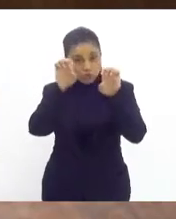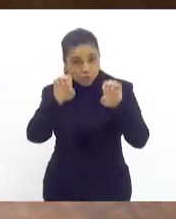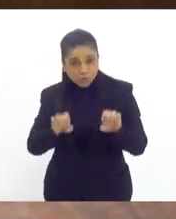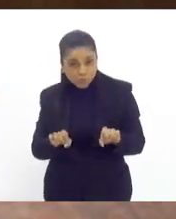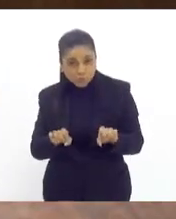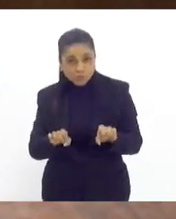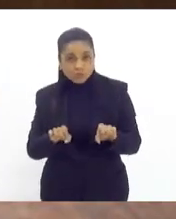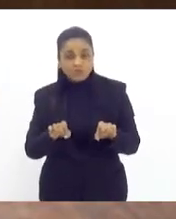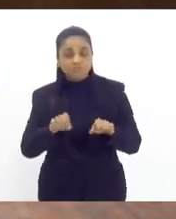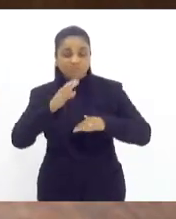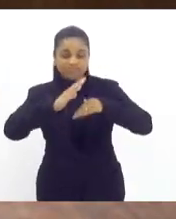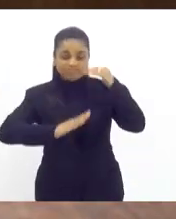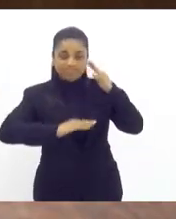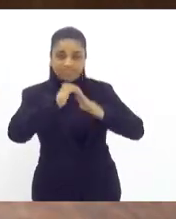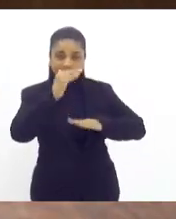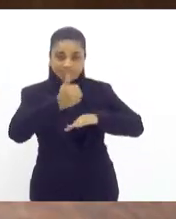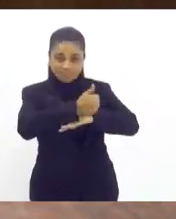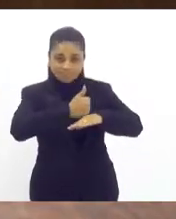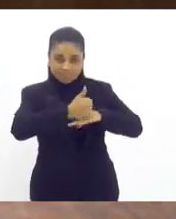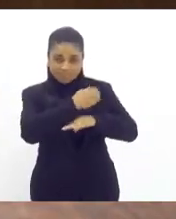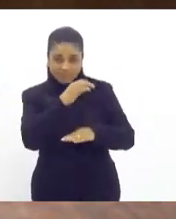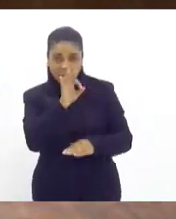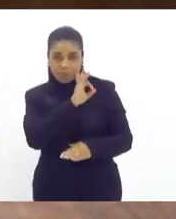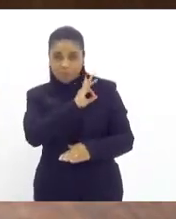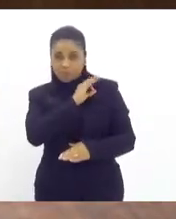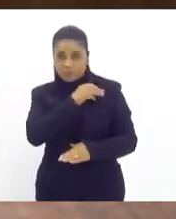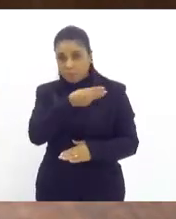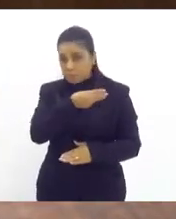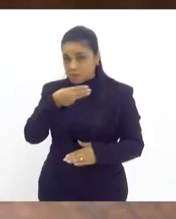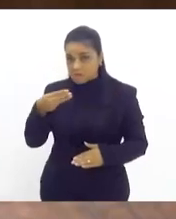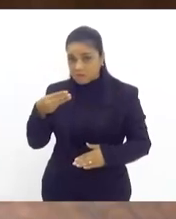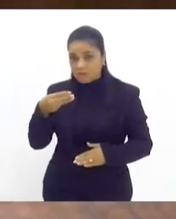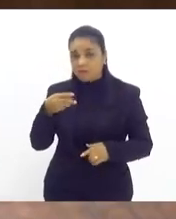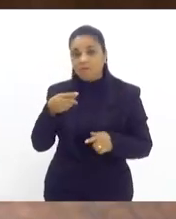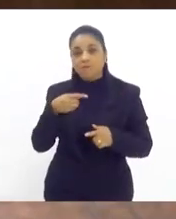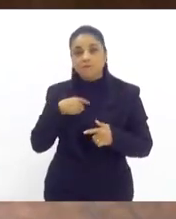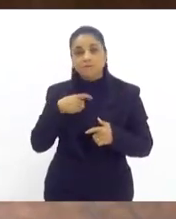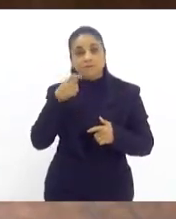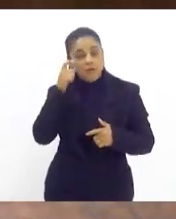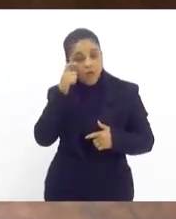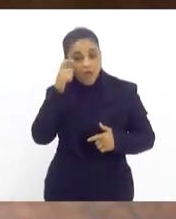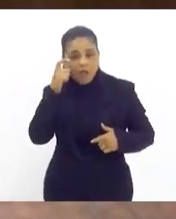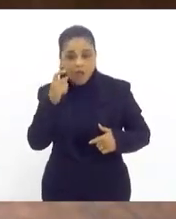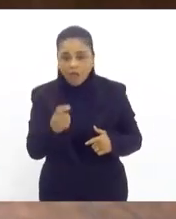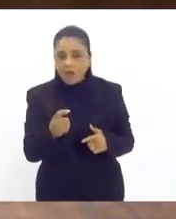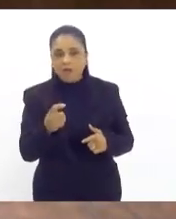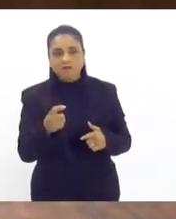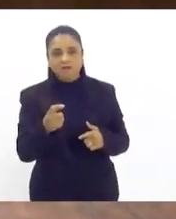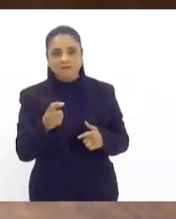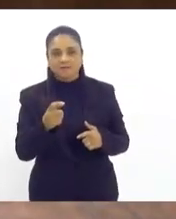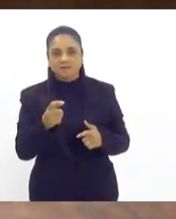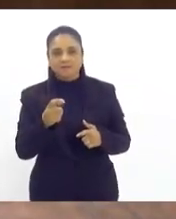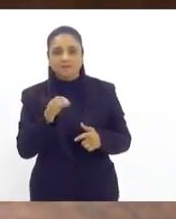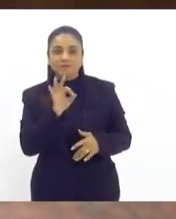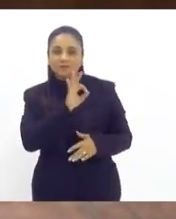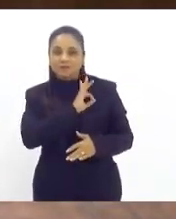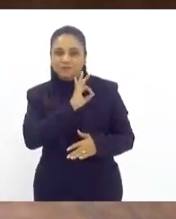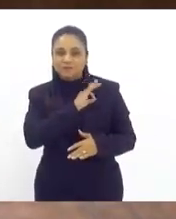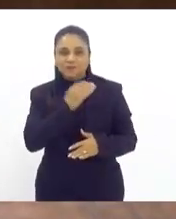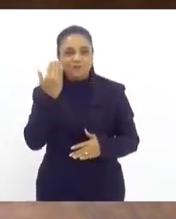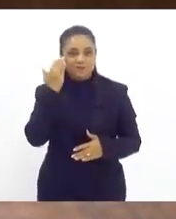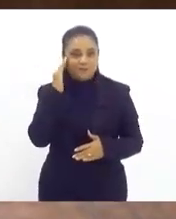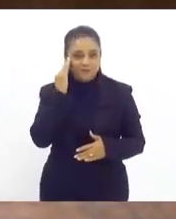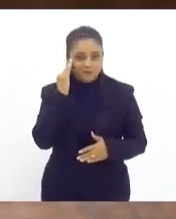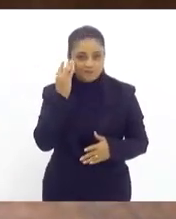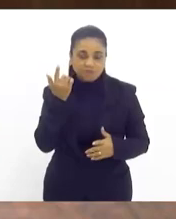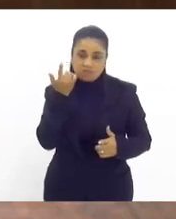das carreiras da polícia tudo da polícia militar para que elas se tornem atrativas né para que os policiais compreendam que